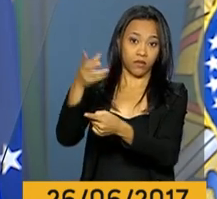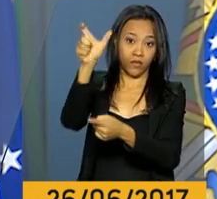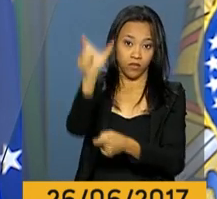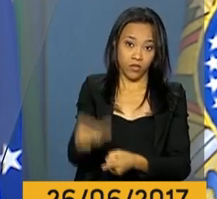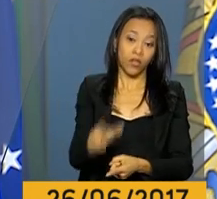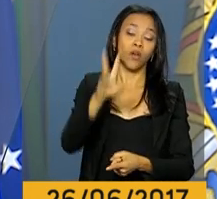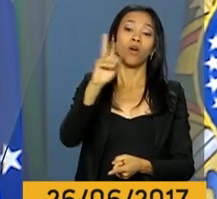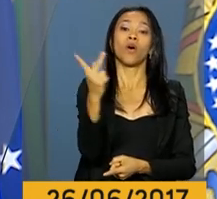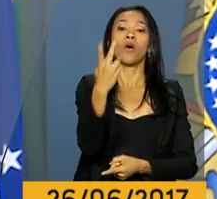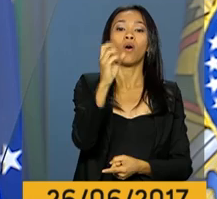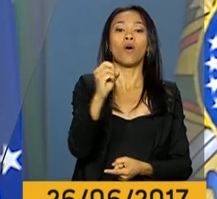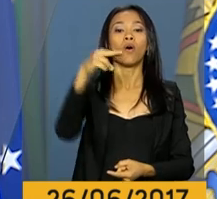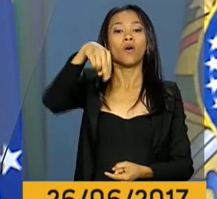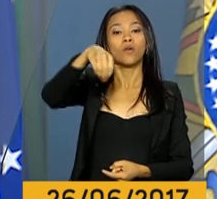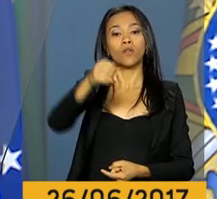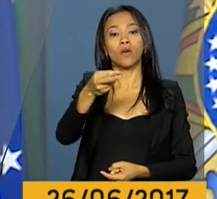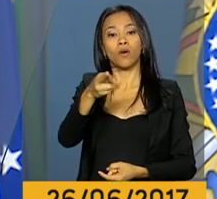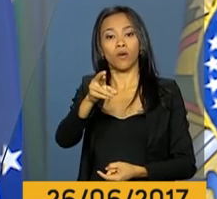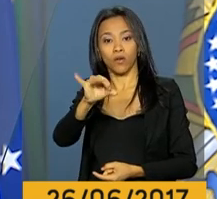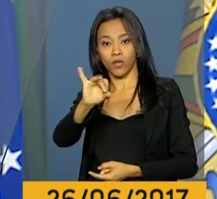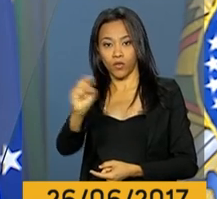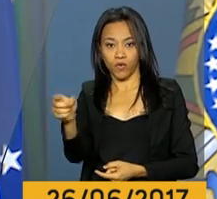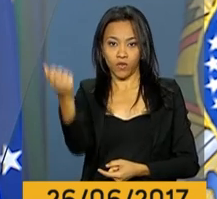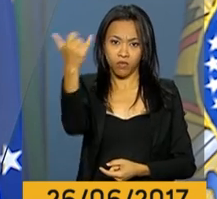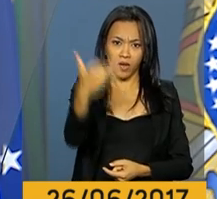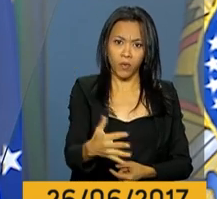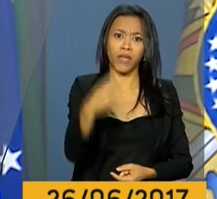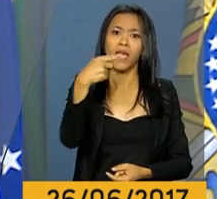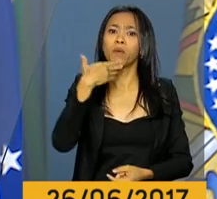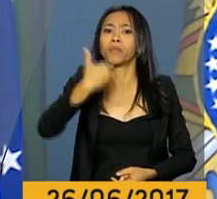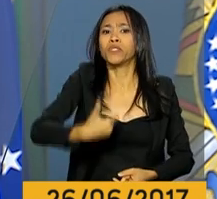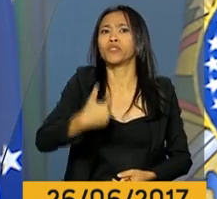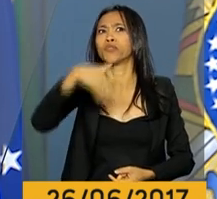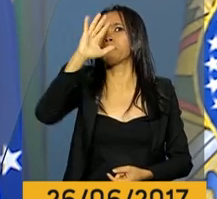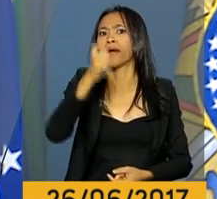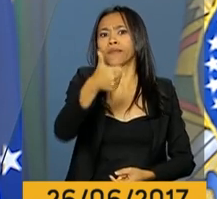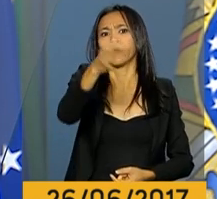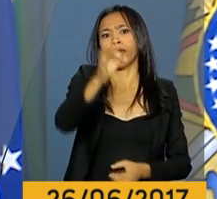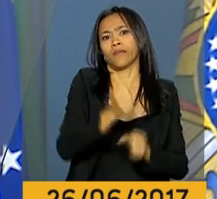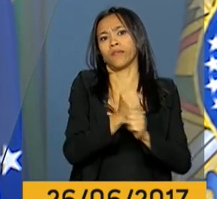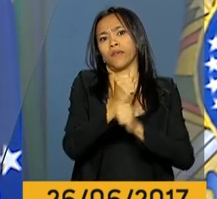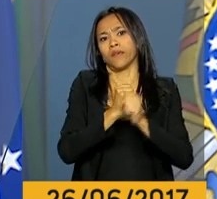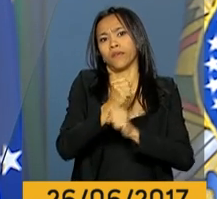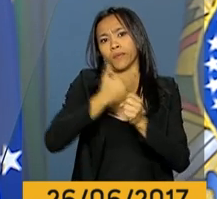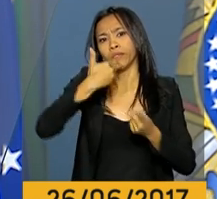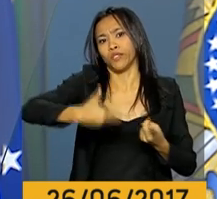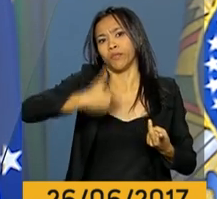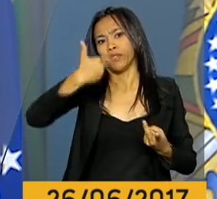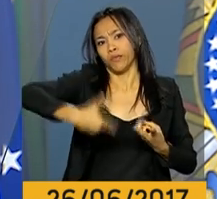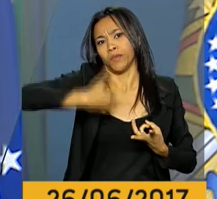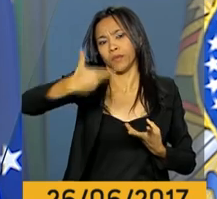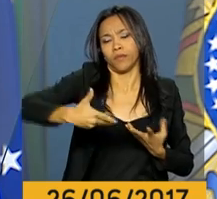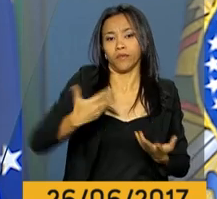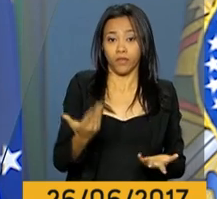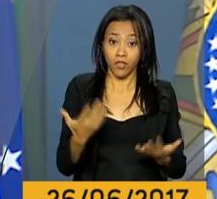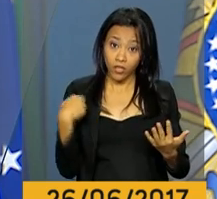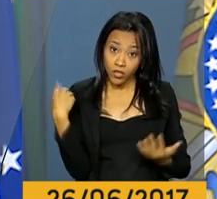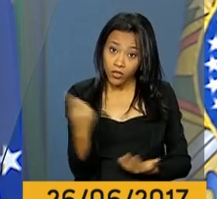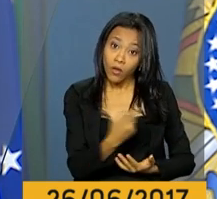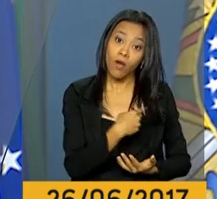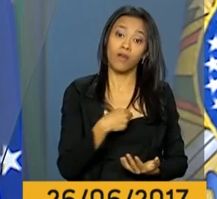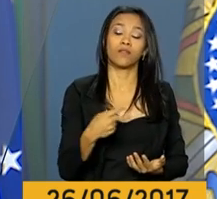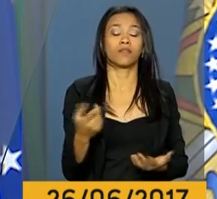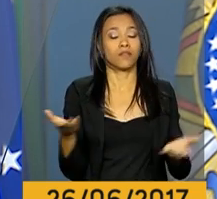Este era um pleito uma postulação de mais de 10 anos eh e eu tenho tido nós temos tido no governo essa